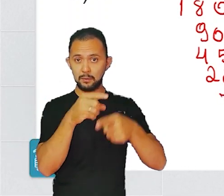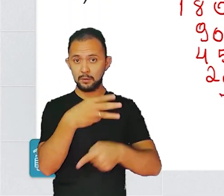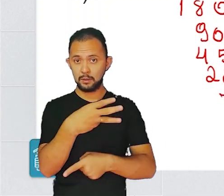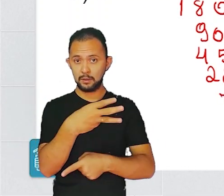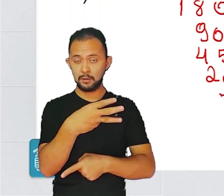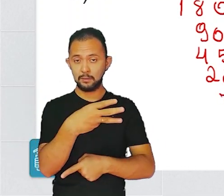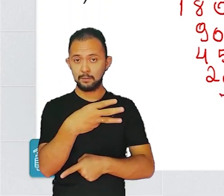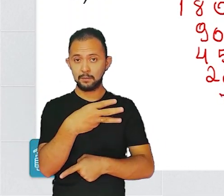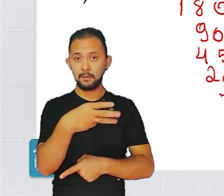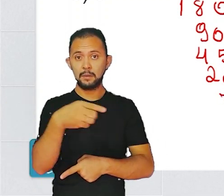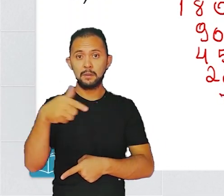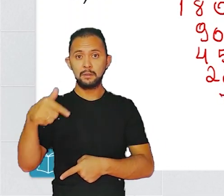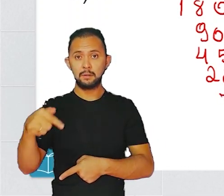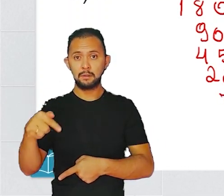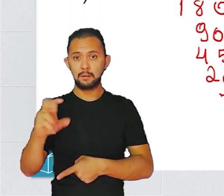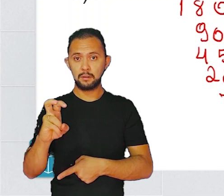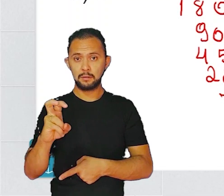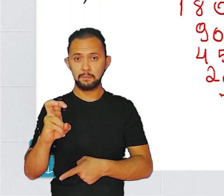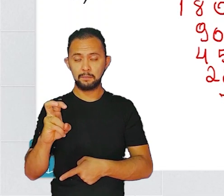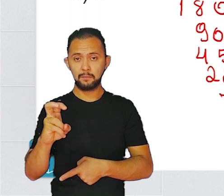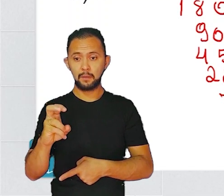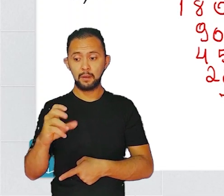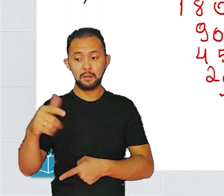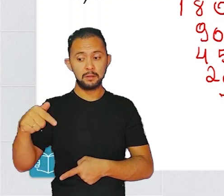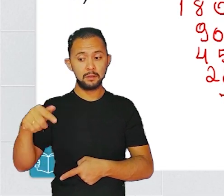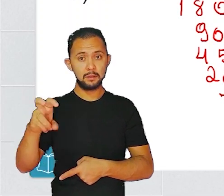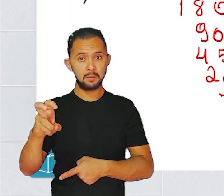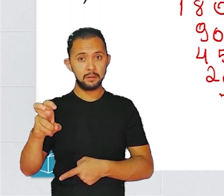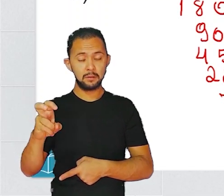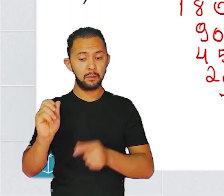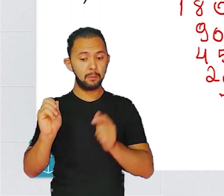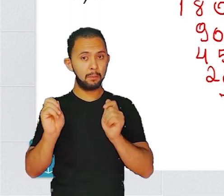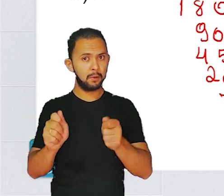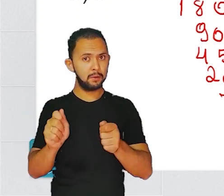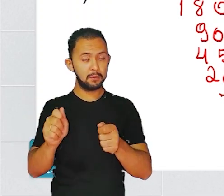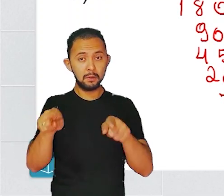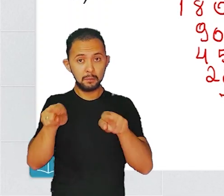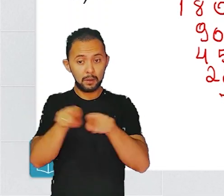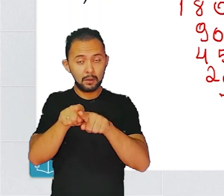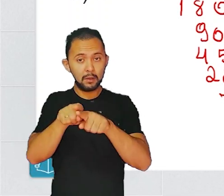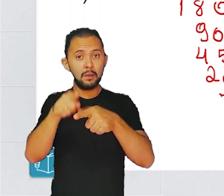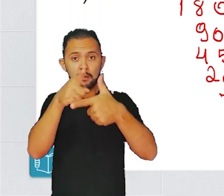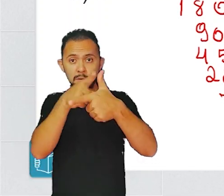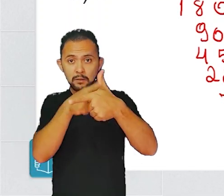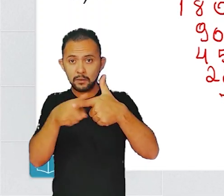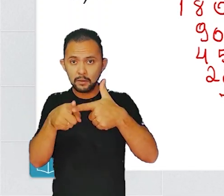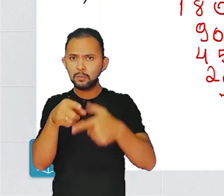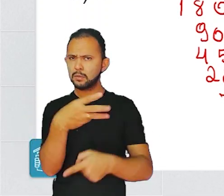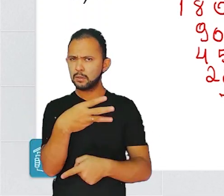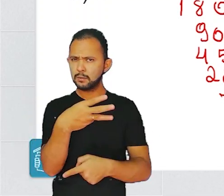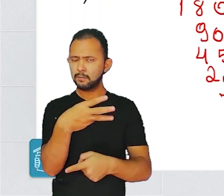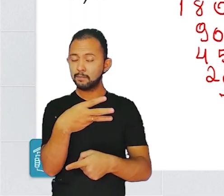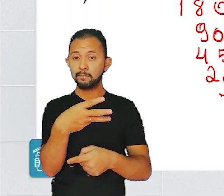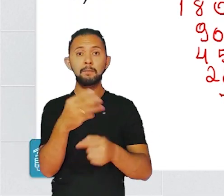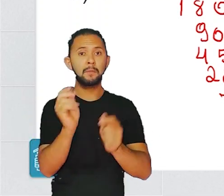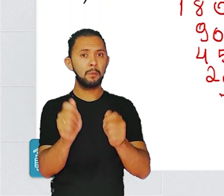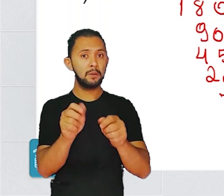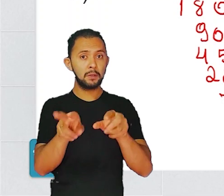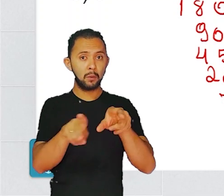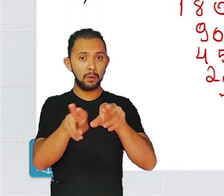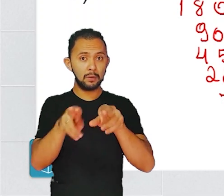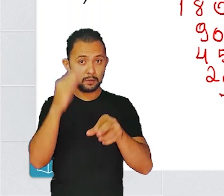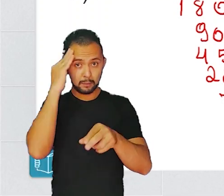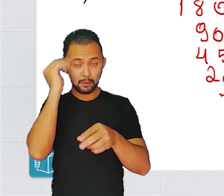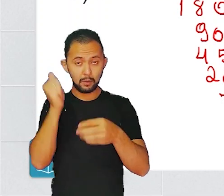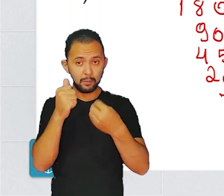75. 75 é divisível por 3? É. E nós vamos ver, ó, somando, fazendo o mesmo teste. 7 mais